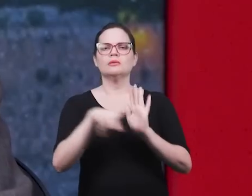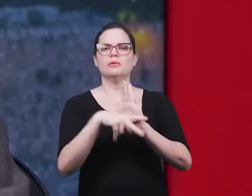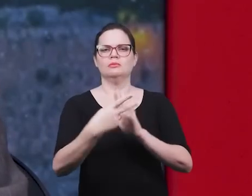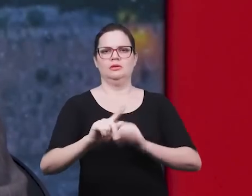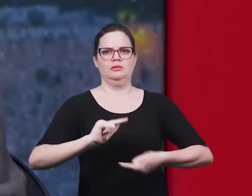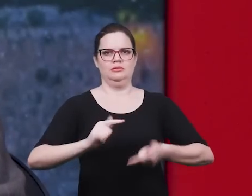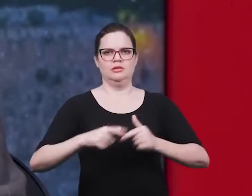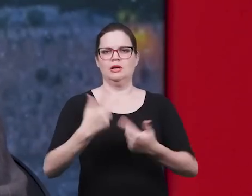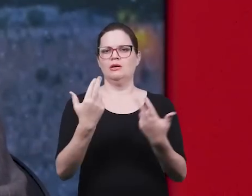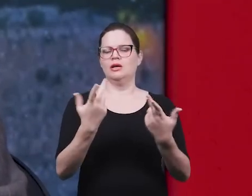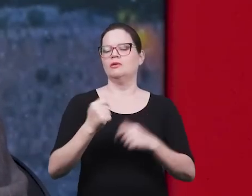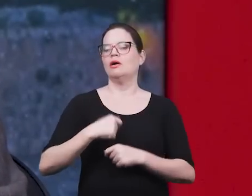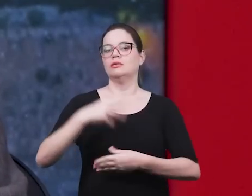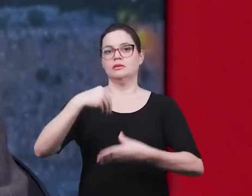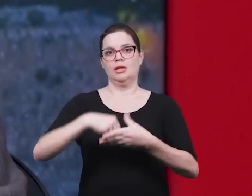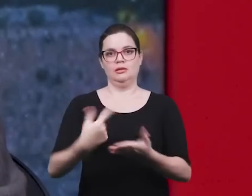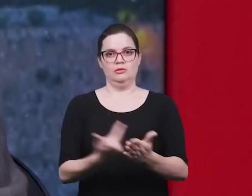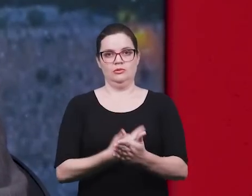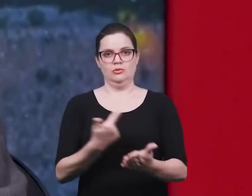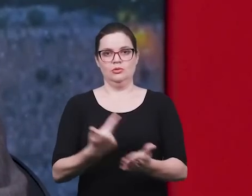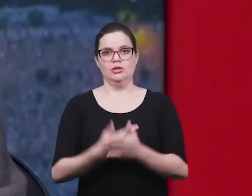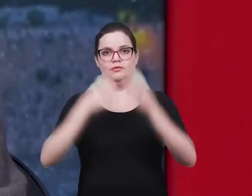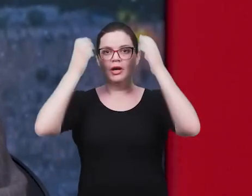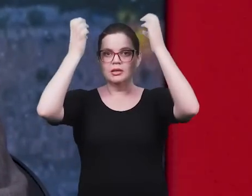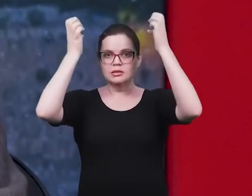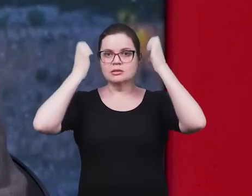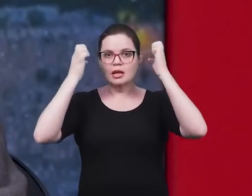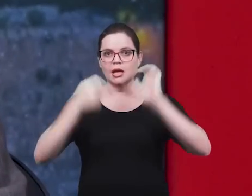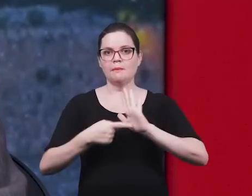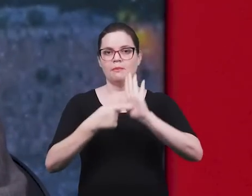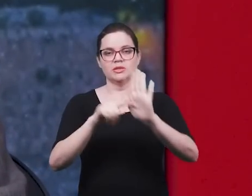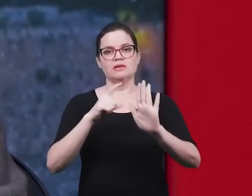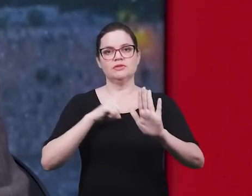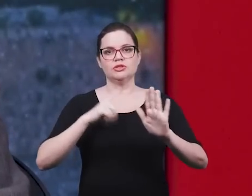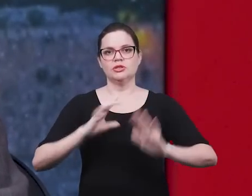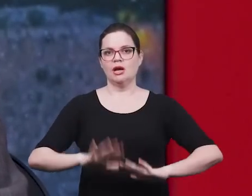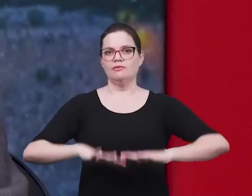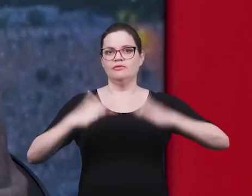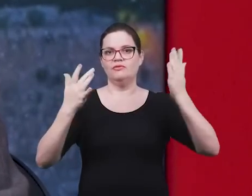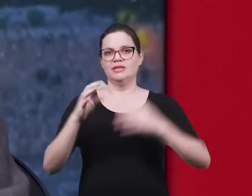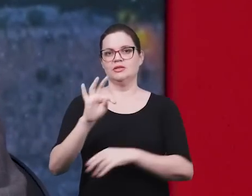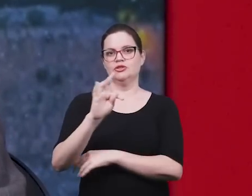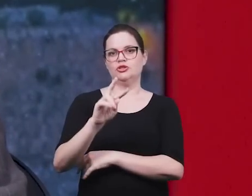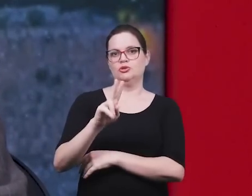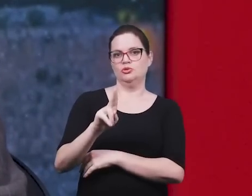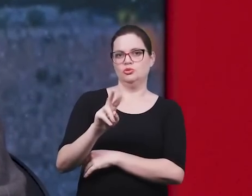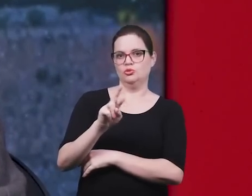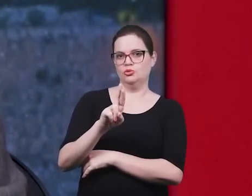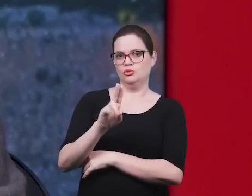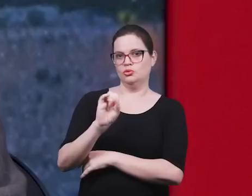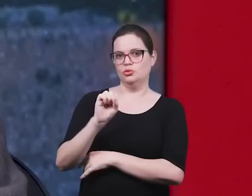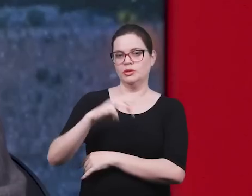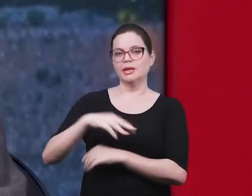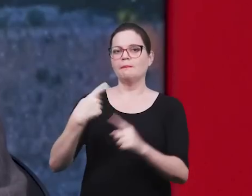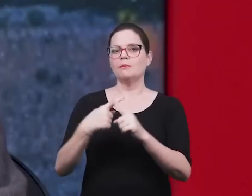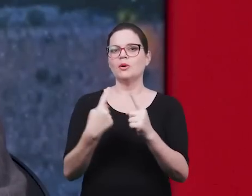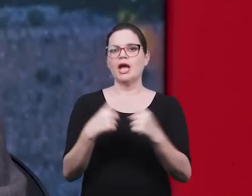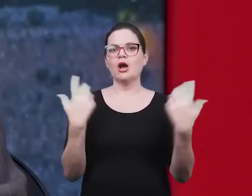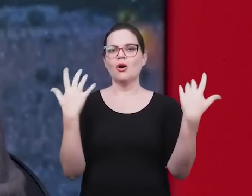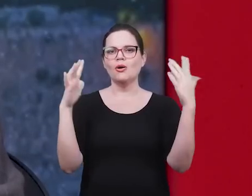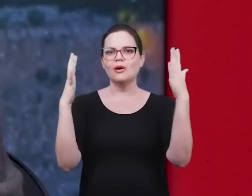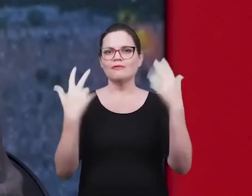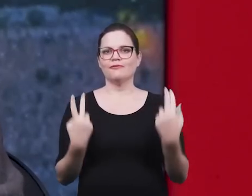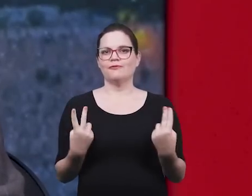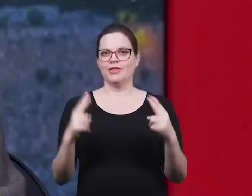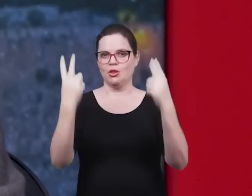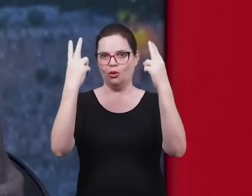registrada no livro de Esther, no tempo do rei Assuero, que era a festa de Purim, que foi uma comemoração de vitória dos judeus.